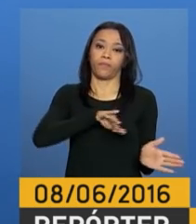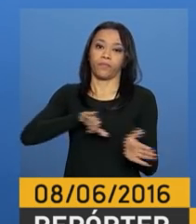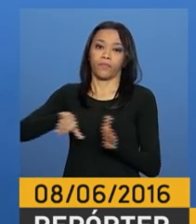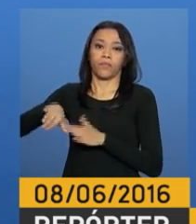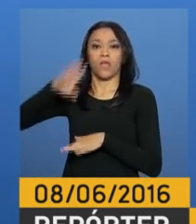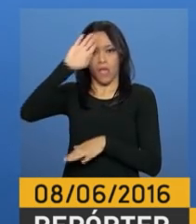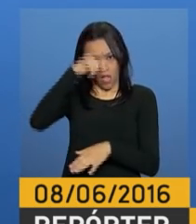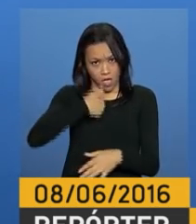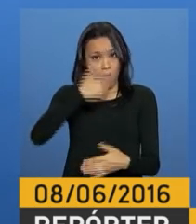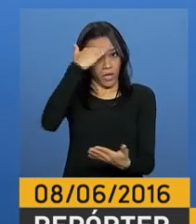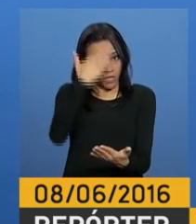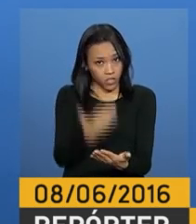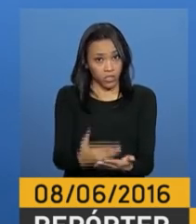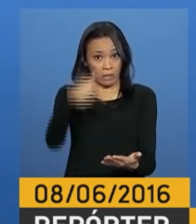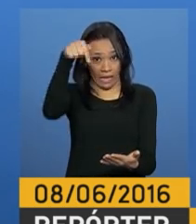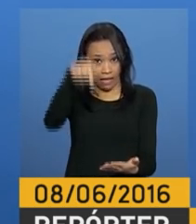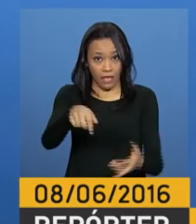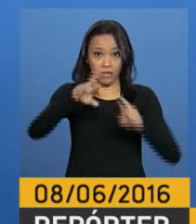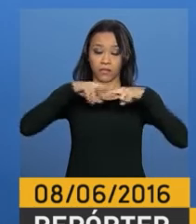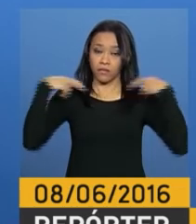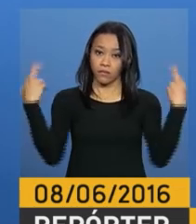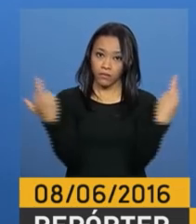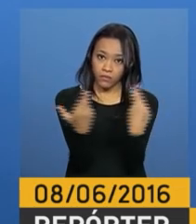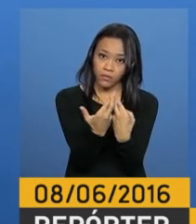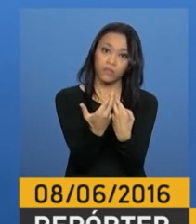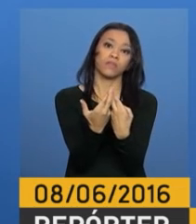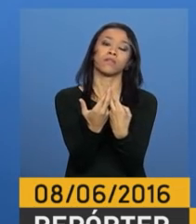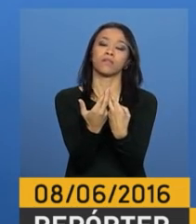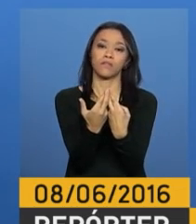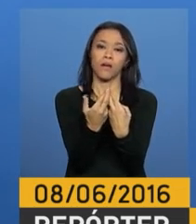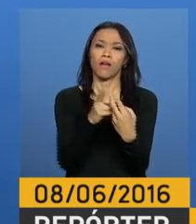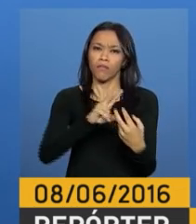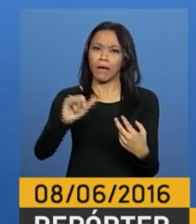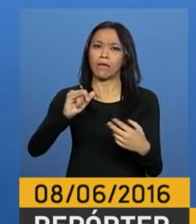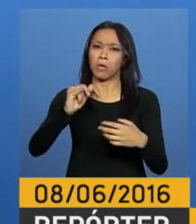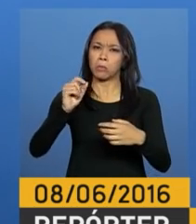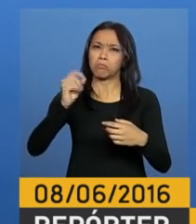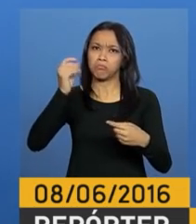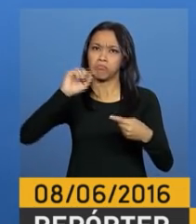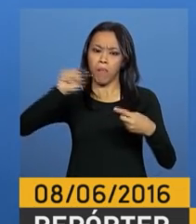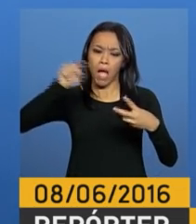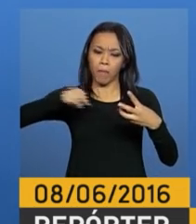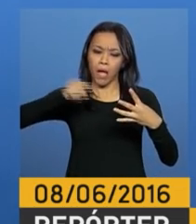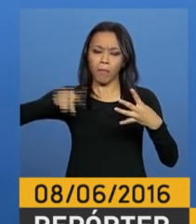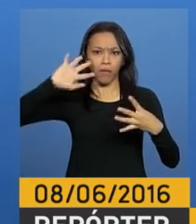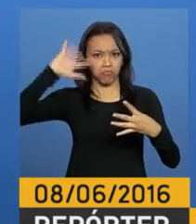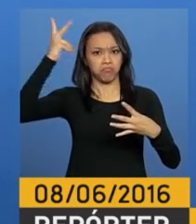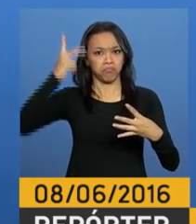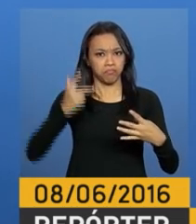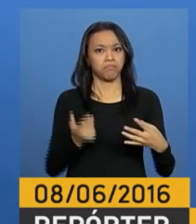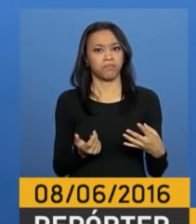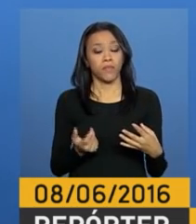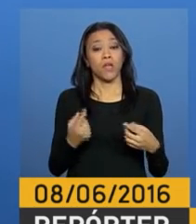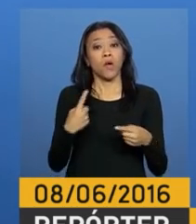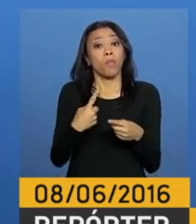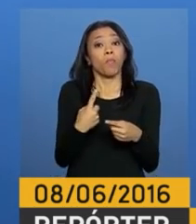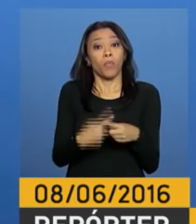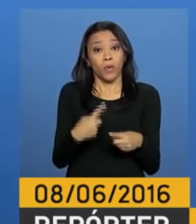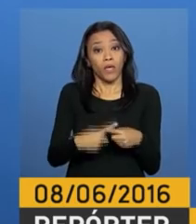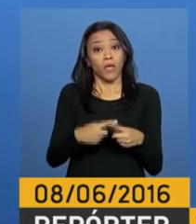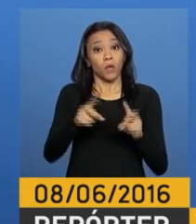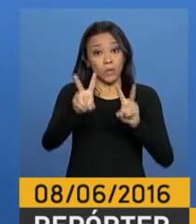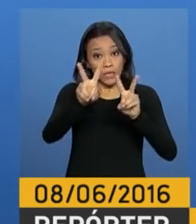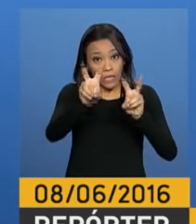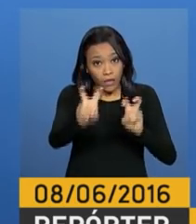tem um caráter extremamente porque e os os temas que devemos